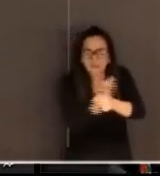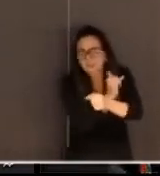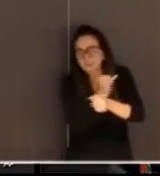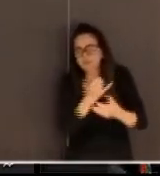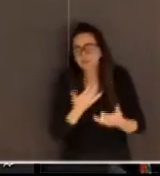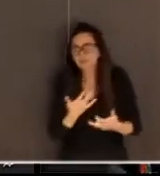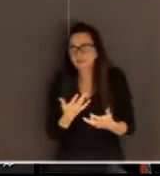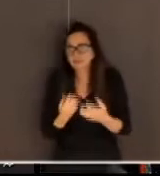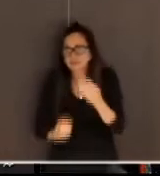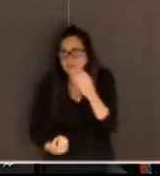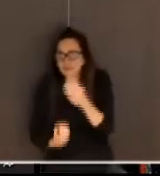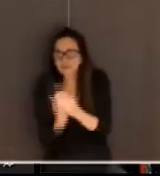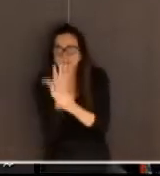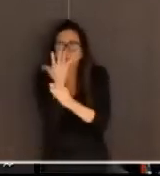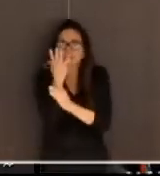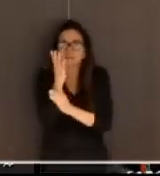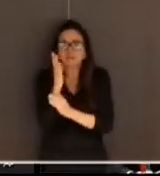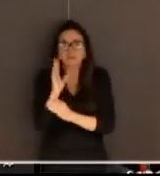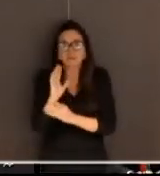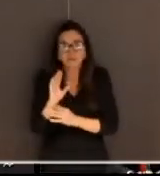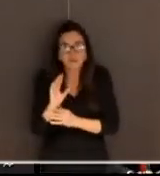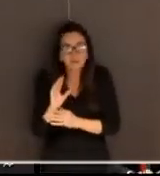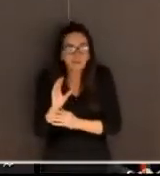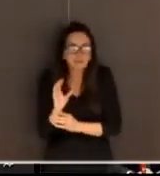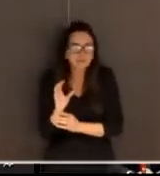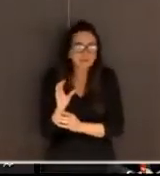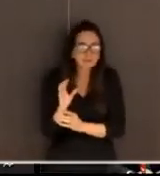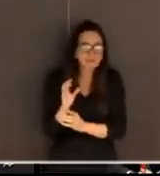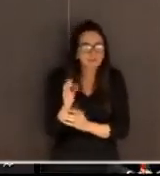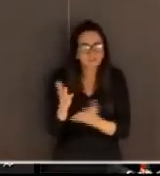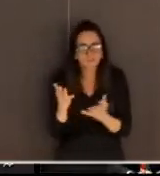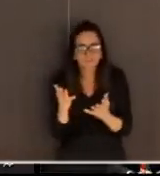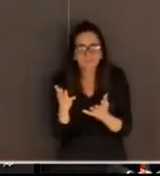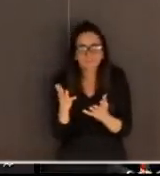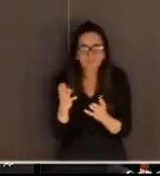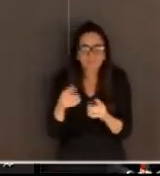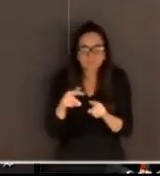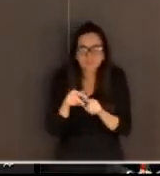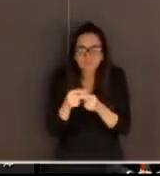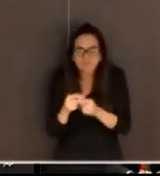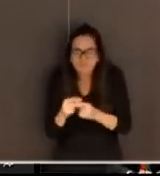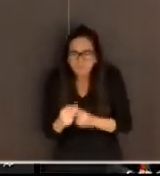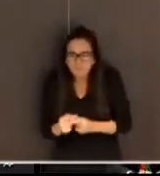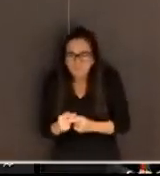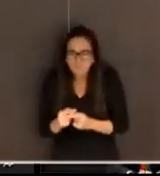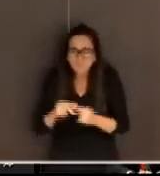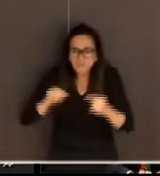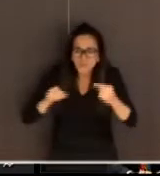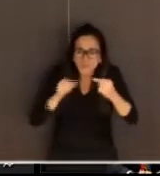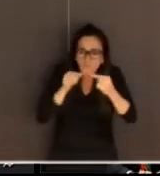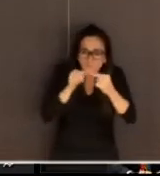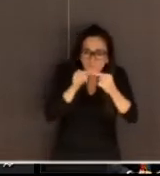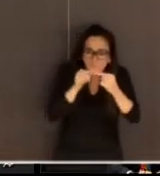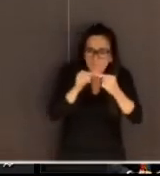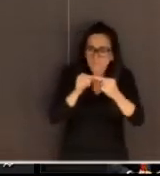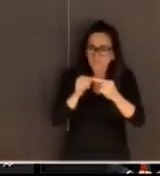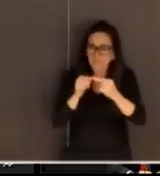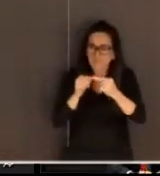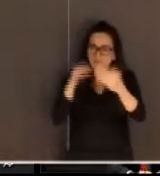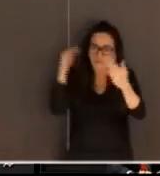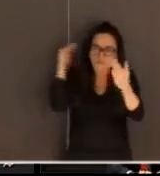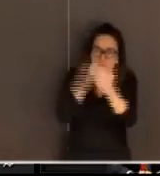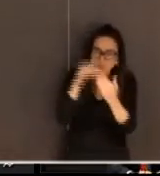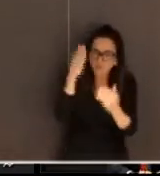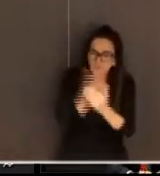uma garantia, forma é função. Forma é função para o objetivo final do